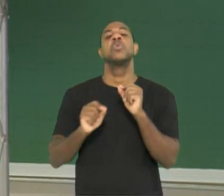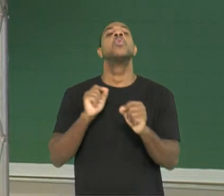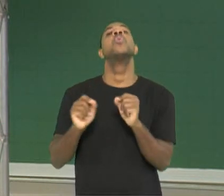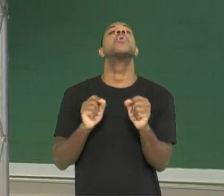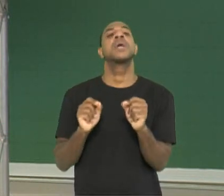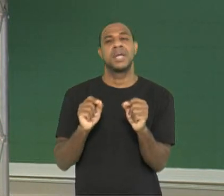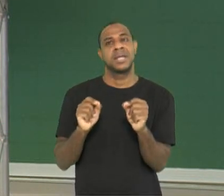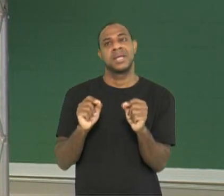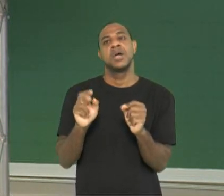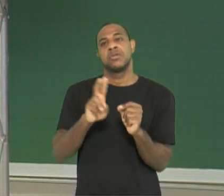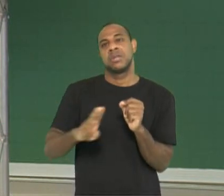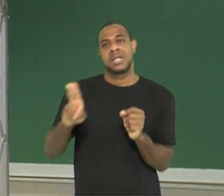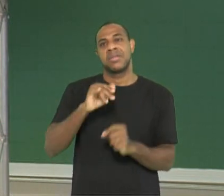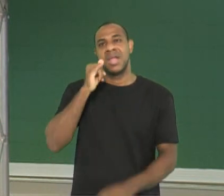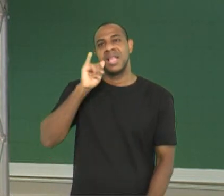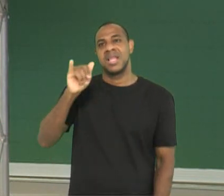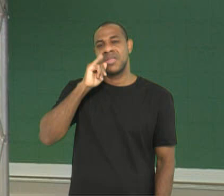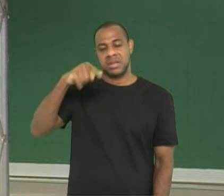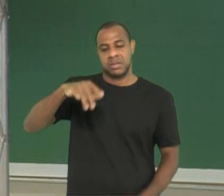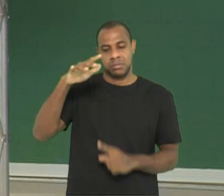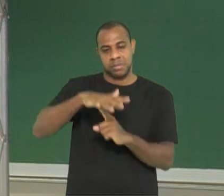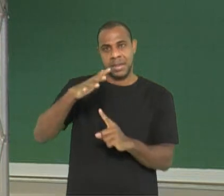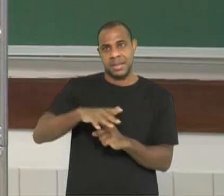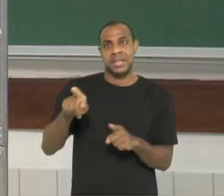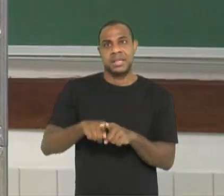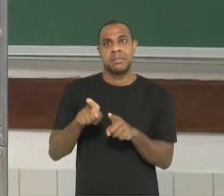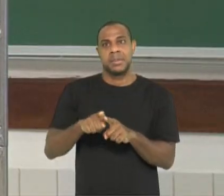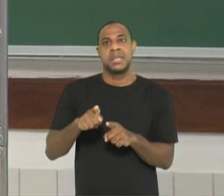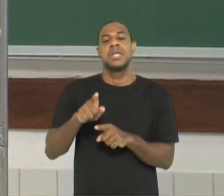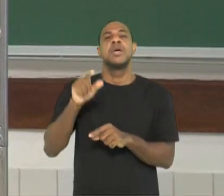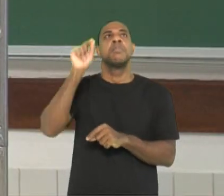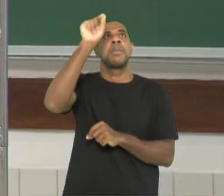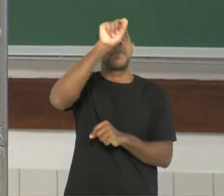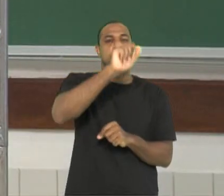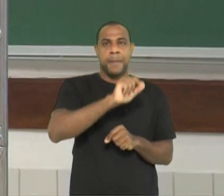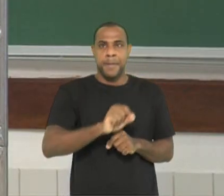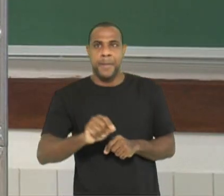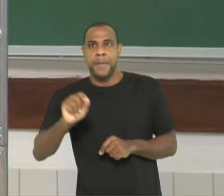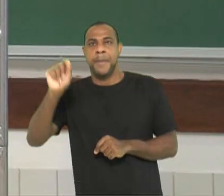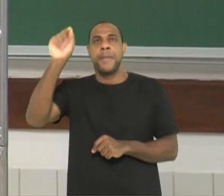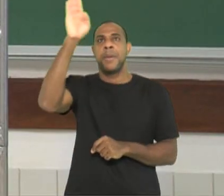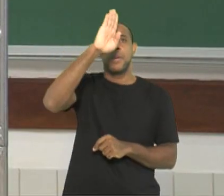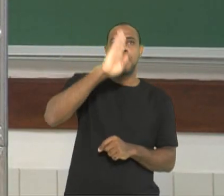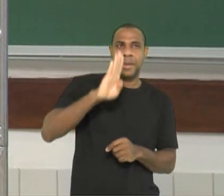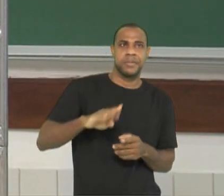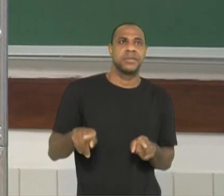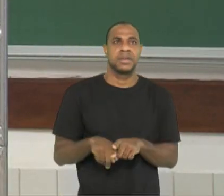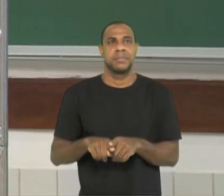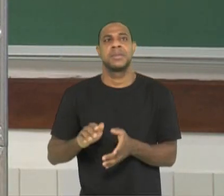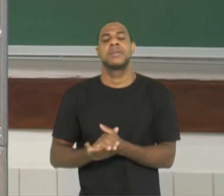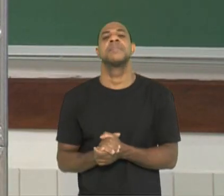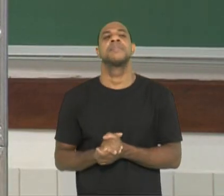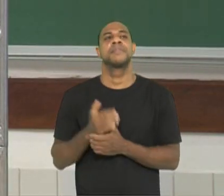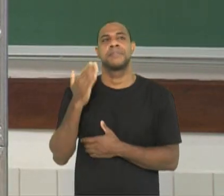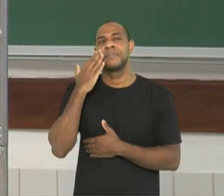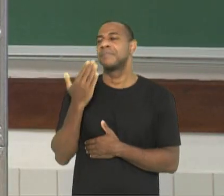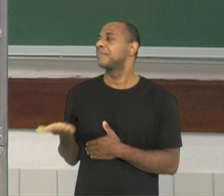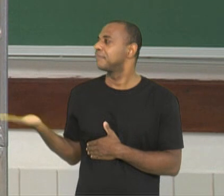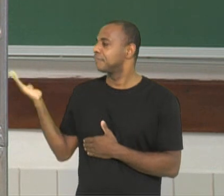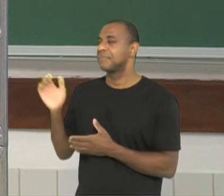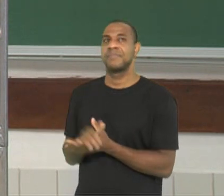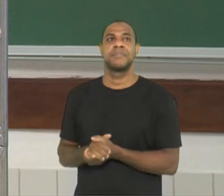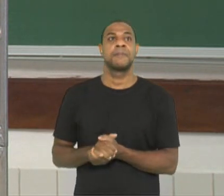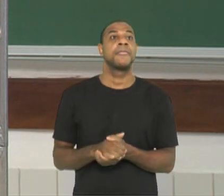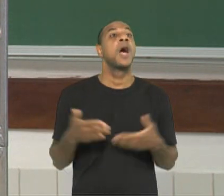utilizadas tanto no Paraná quanto em outras partes do Brasil. E essa energia sendo levada por meio das linhas de transmissão.